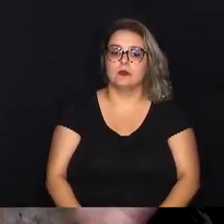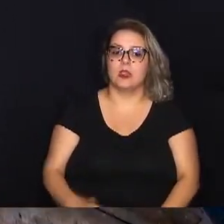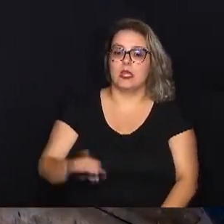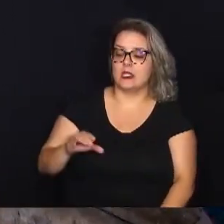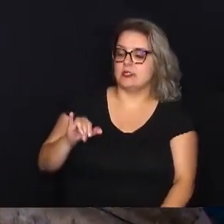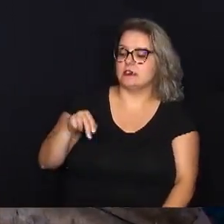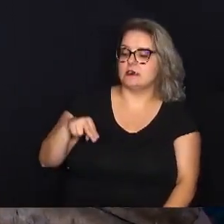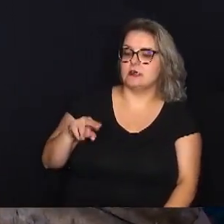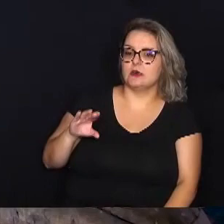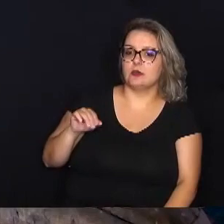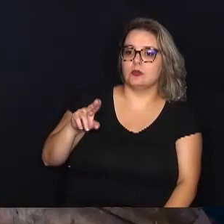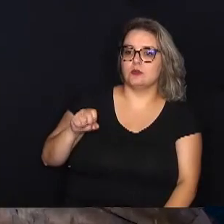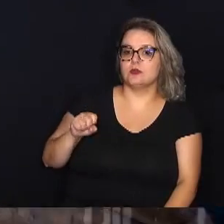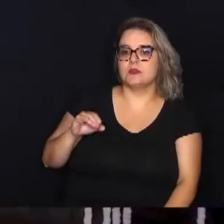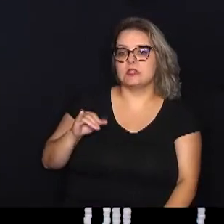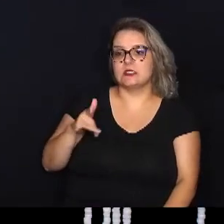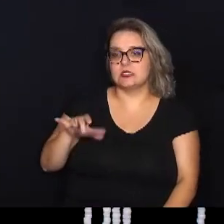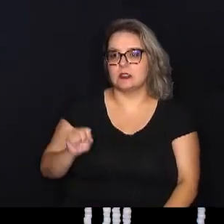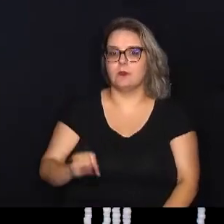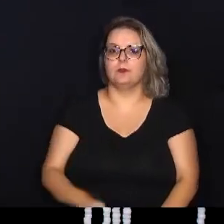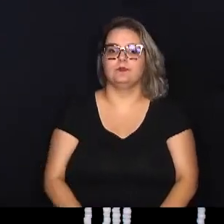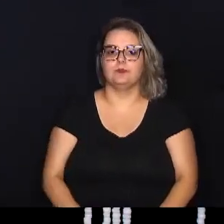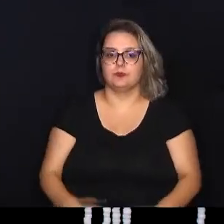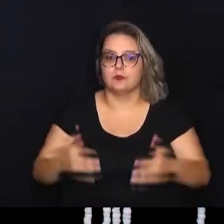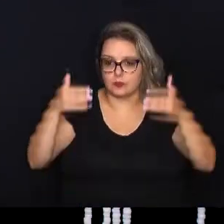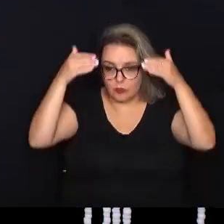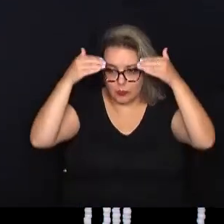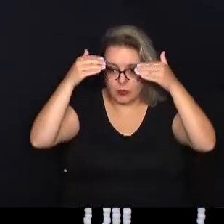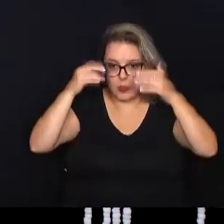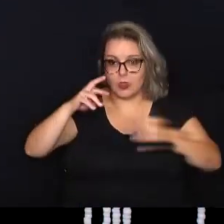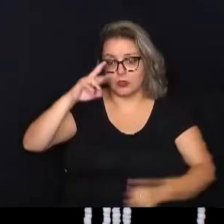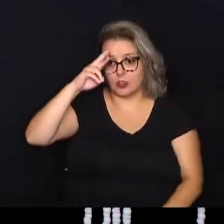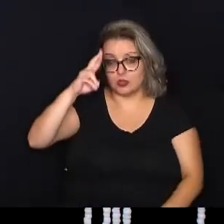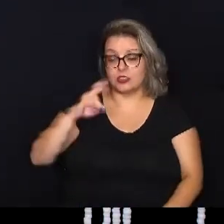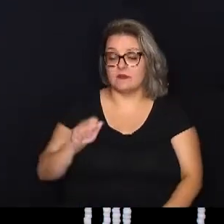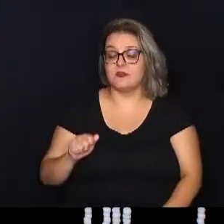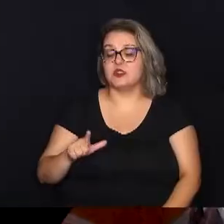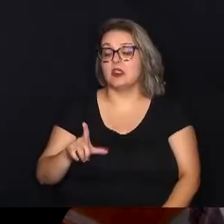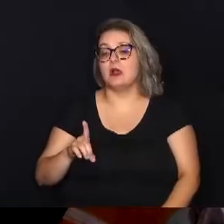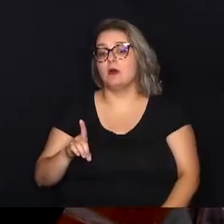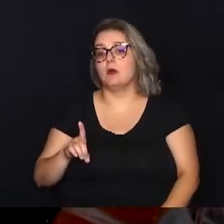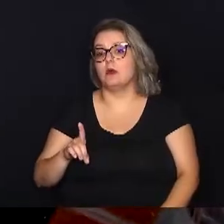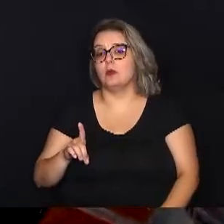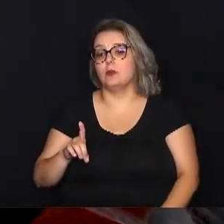É uma cadeira de circuncisão feminina. Adornos de cabeça dos chefes de aldeia.